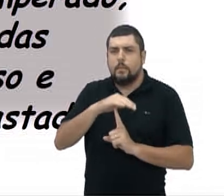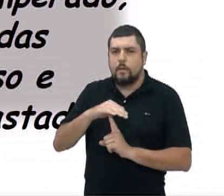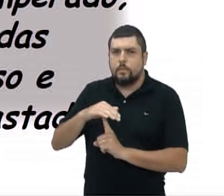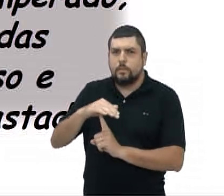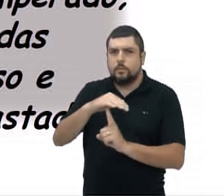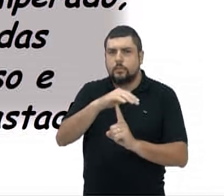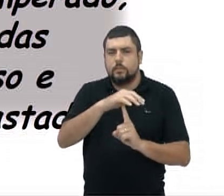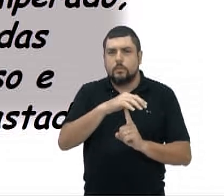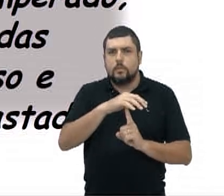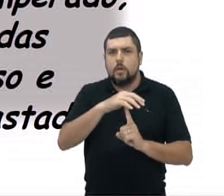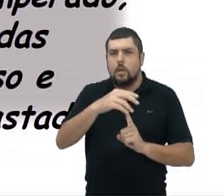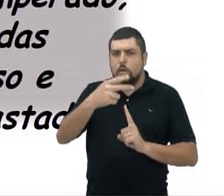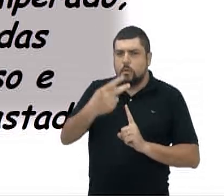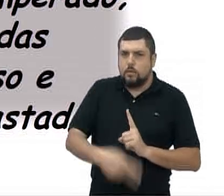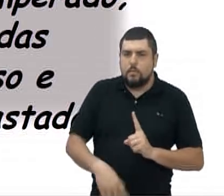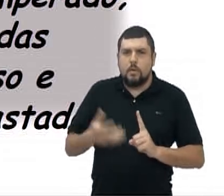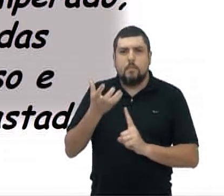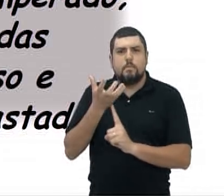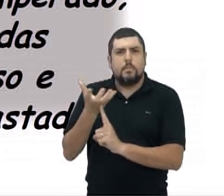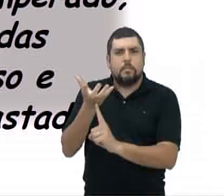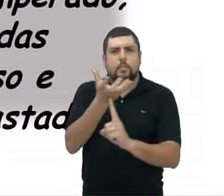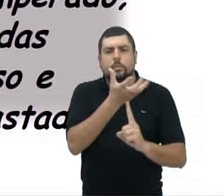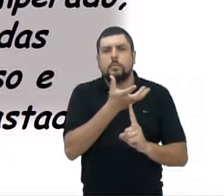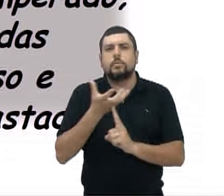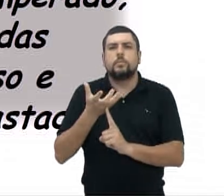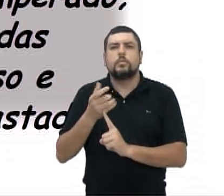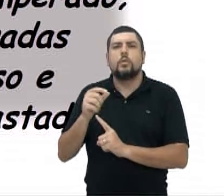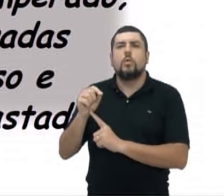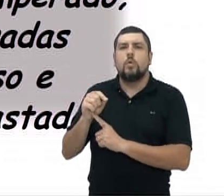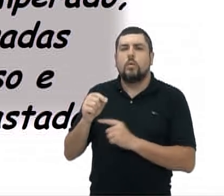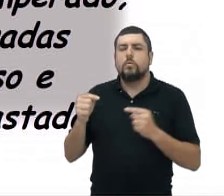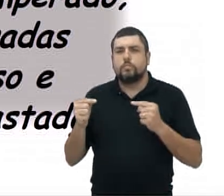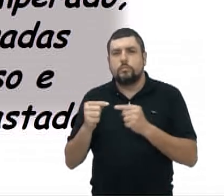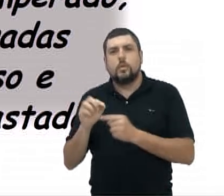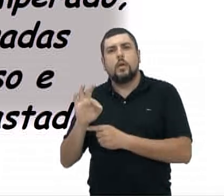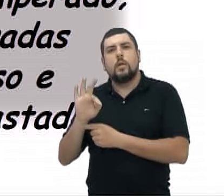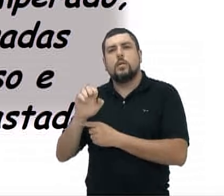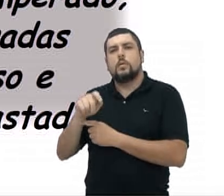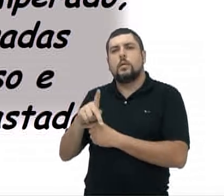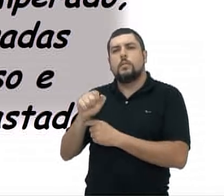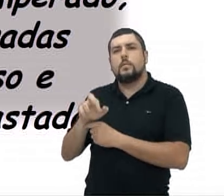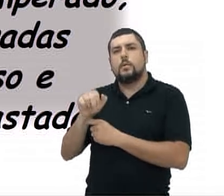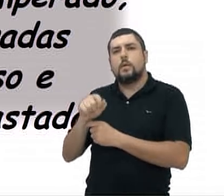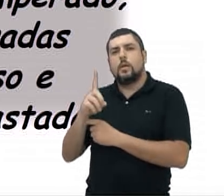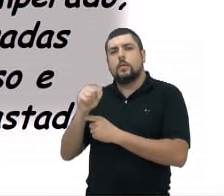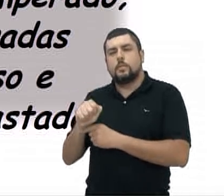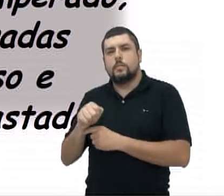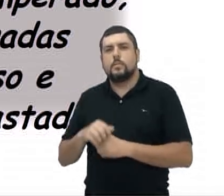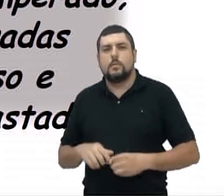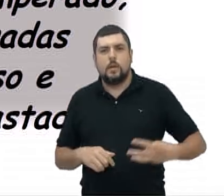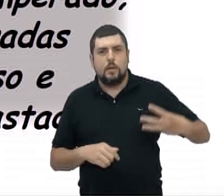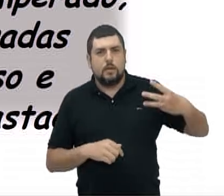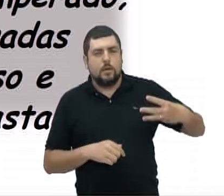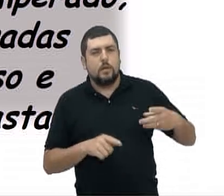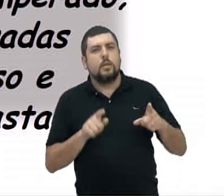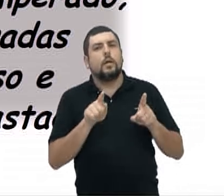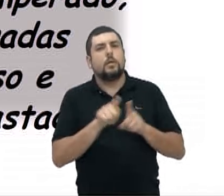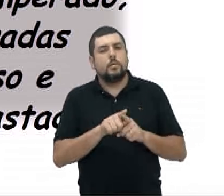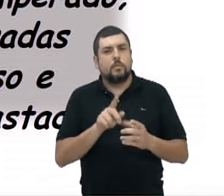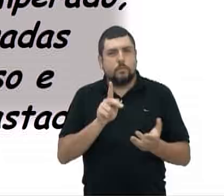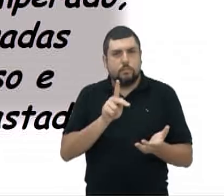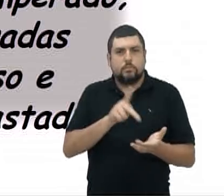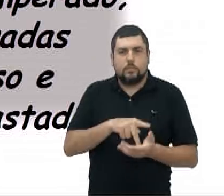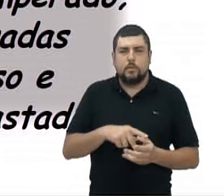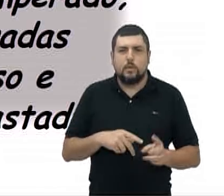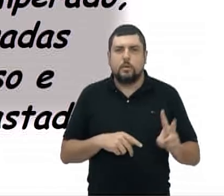encontradas no Paraná são exemplos de florestas de clima temperado. Verdadeira. E a terceira, também verdadeira. A conservação das